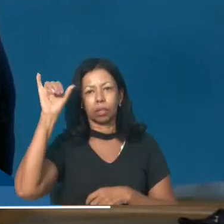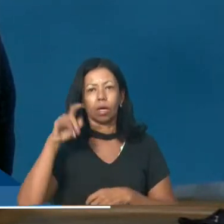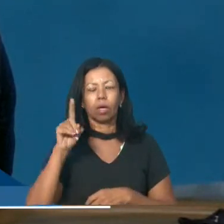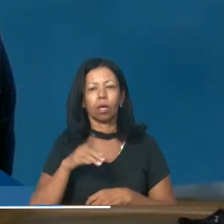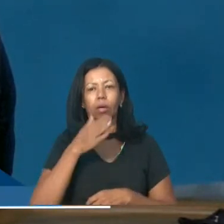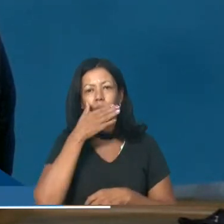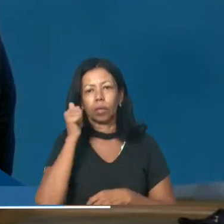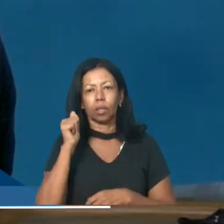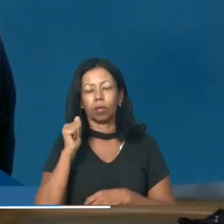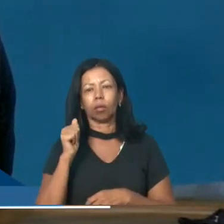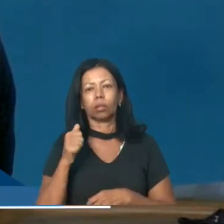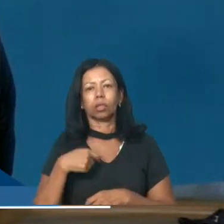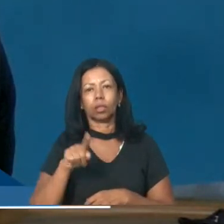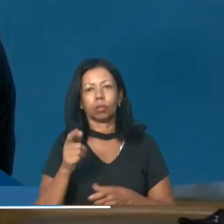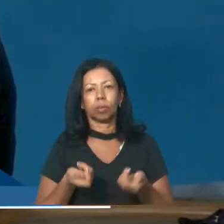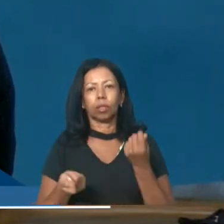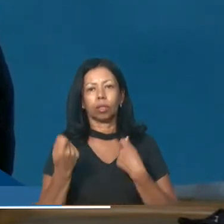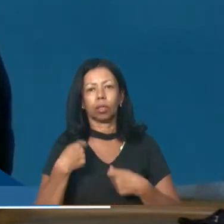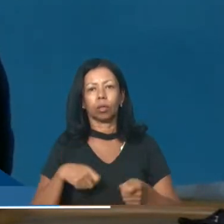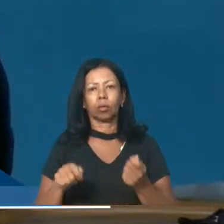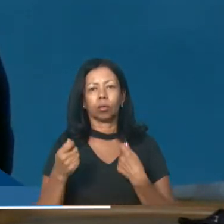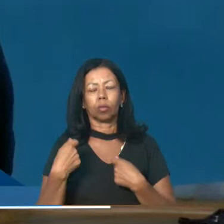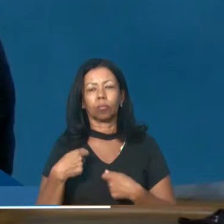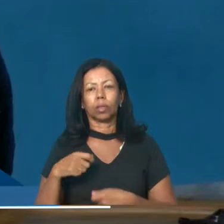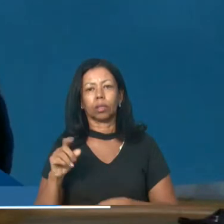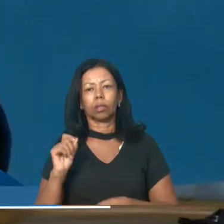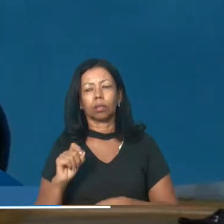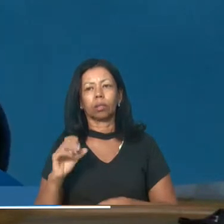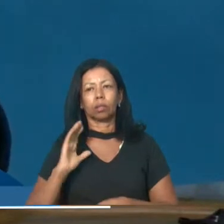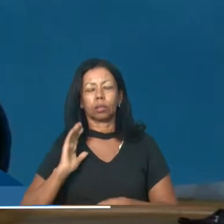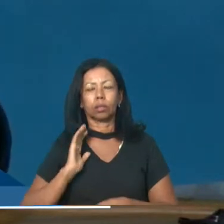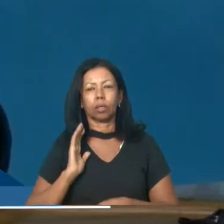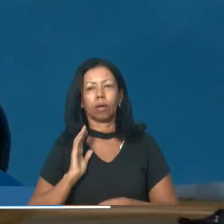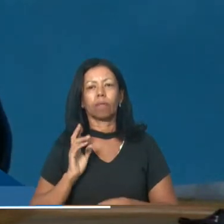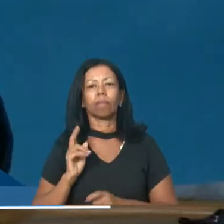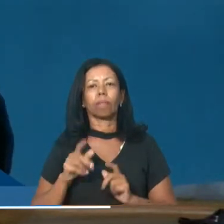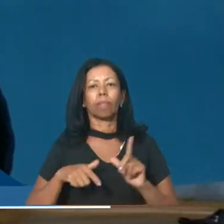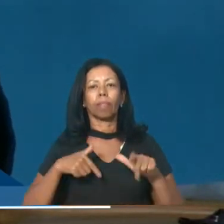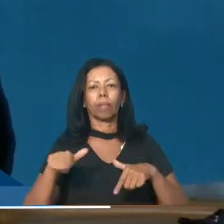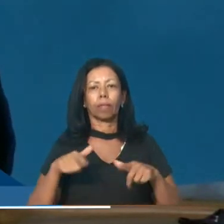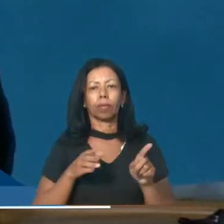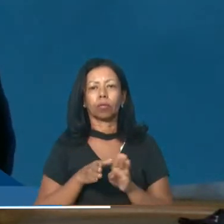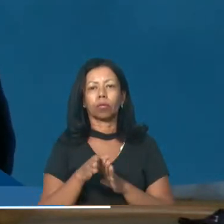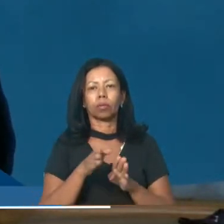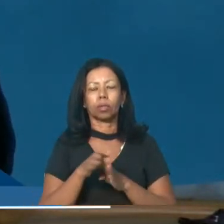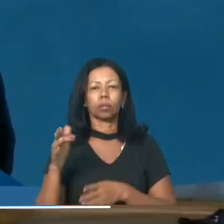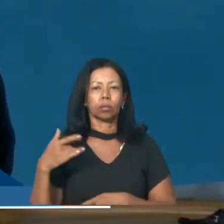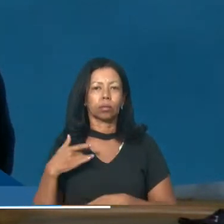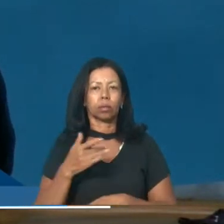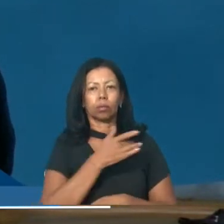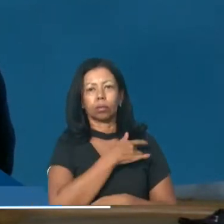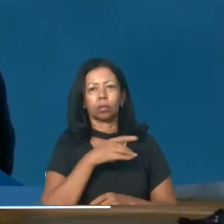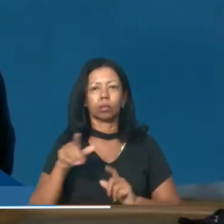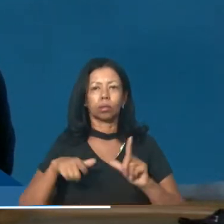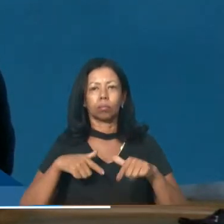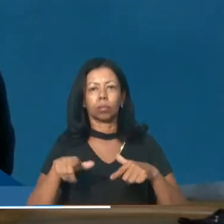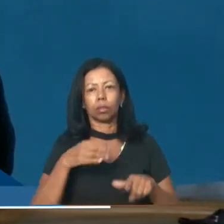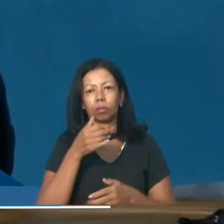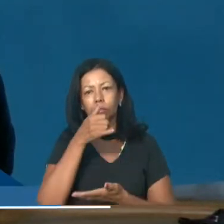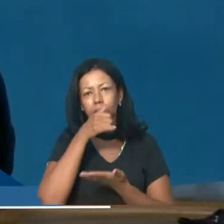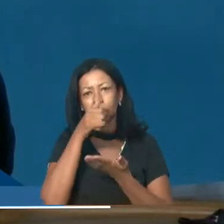para a economia do município. Um cara que militou há muitos anos no Conselho de Saúde, trabalha com drogadição, né, Alessandro?